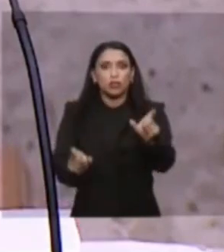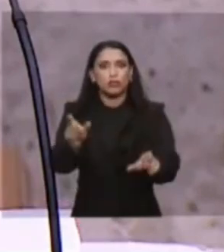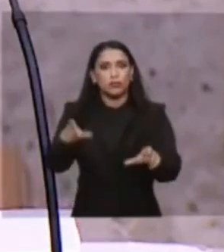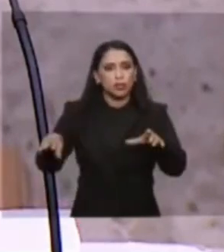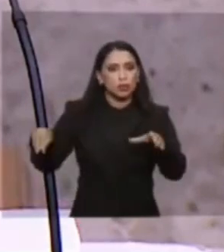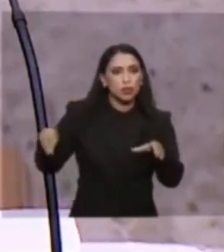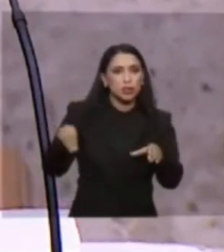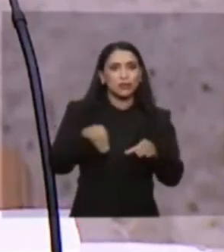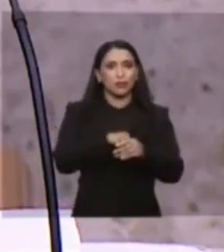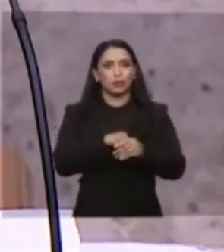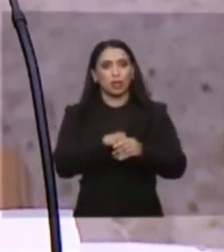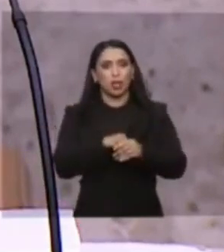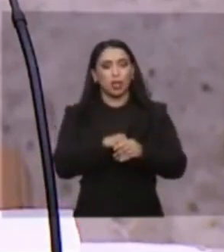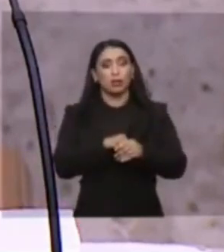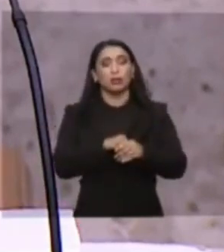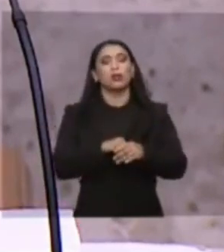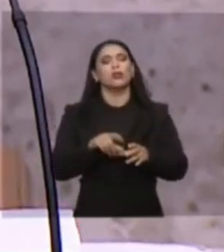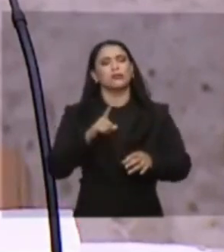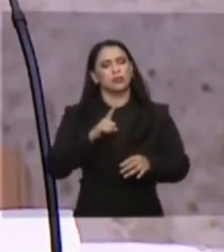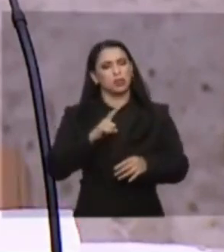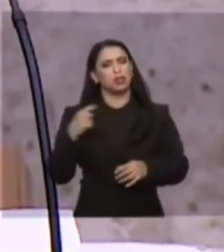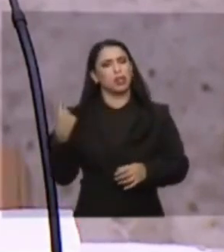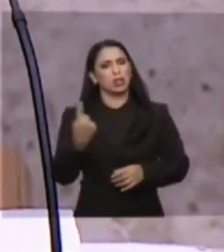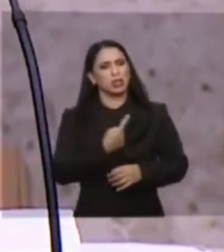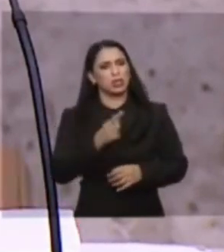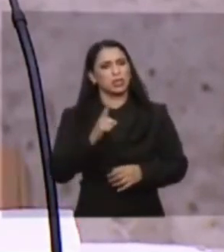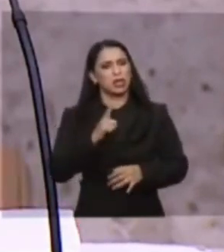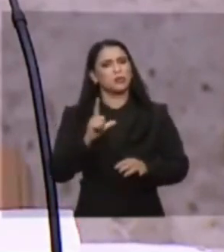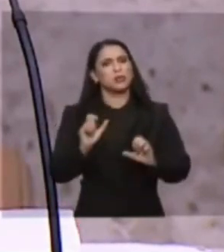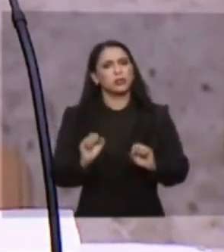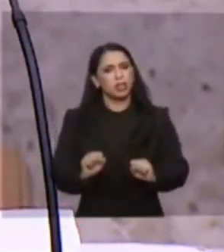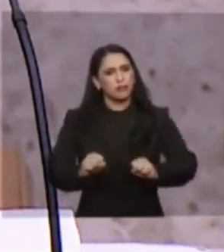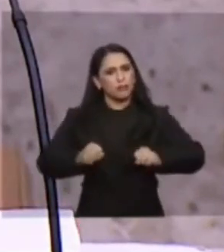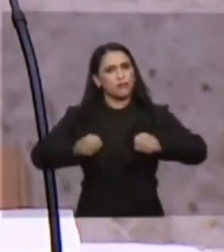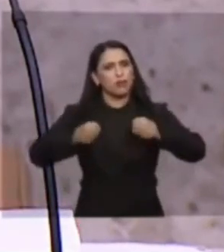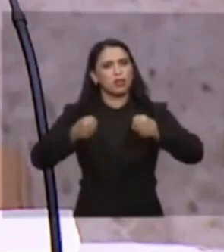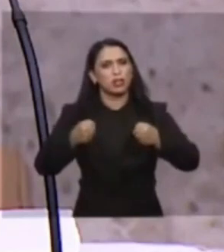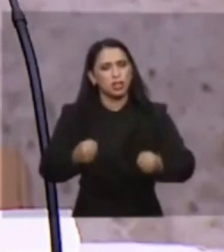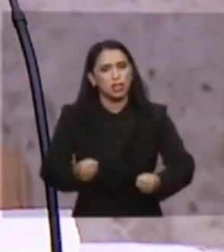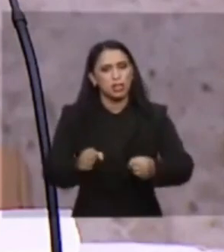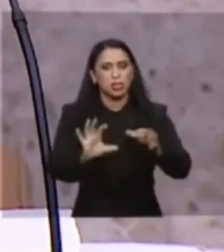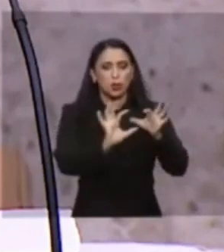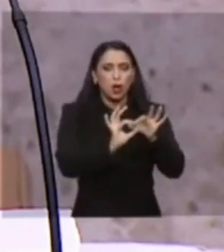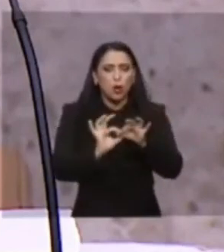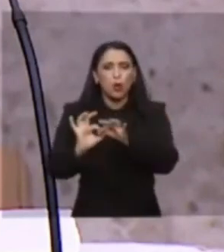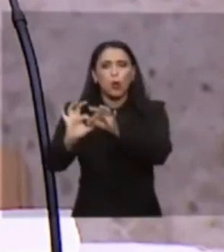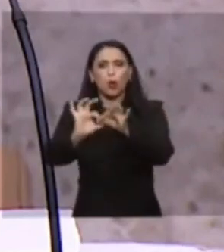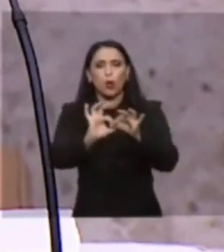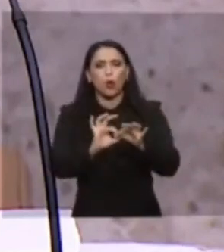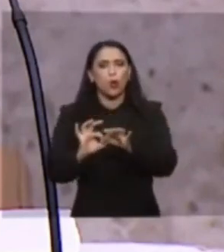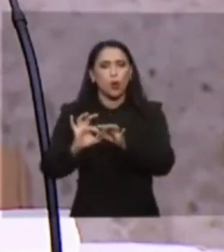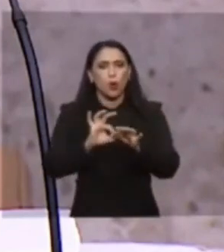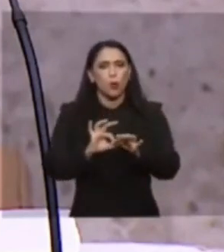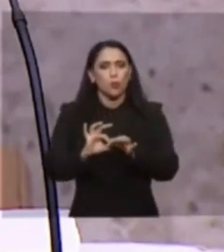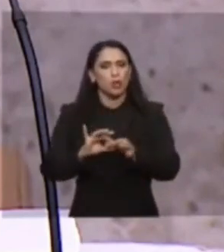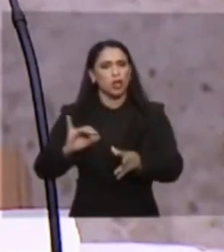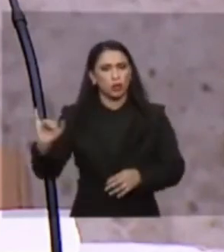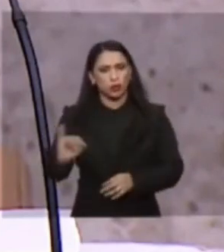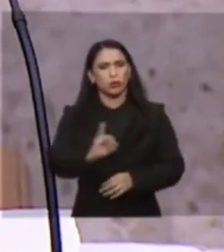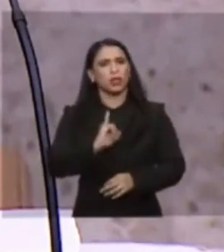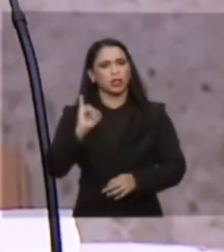a integram, restou fortalecida a comunhão nacional em torno do princípio nuclear